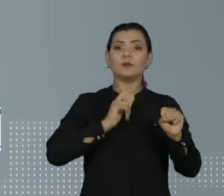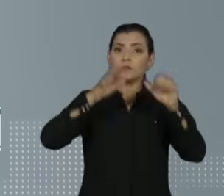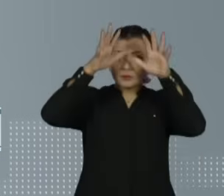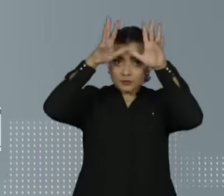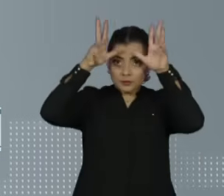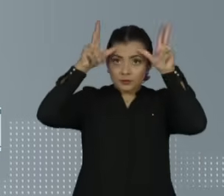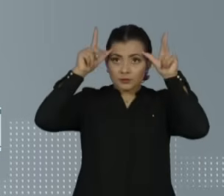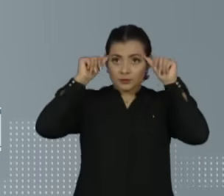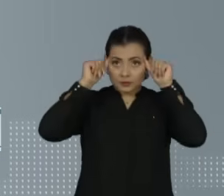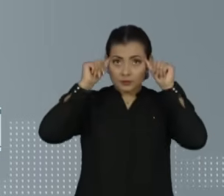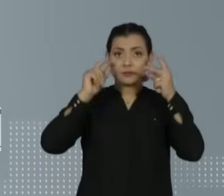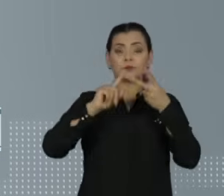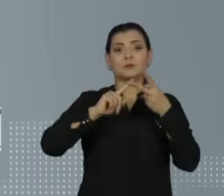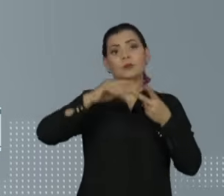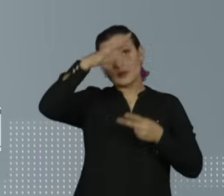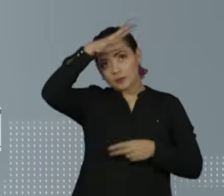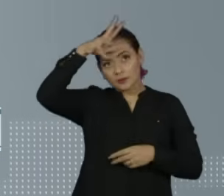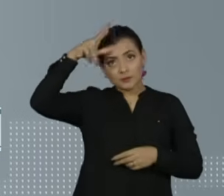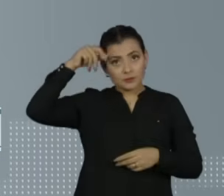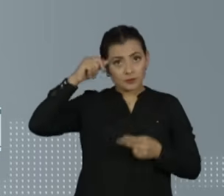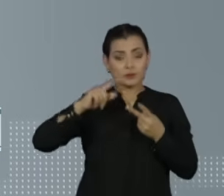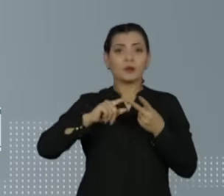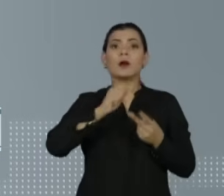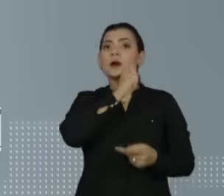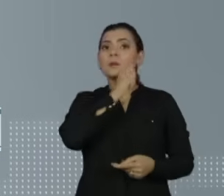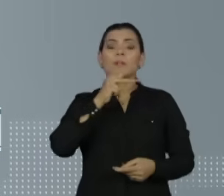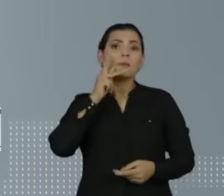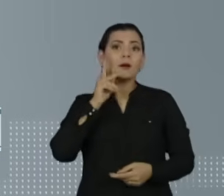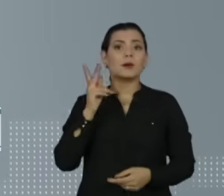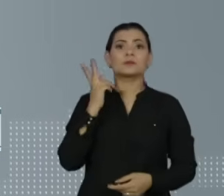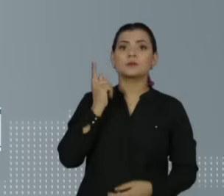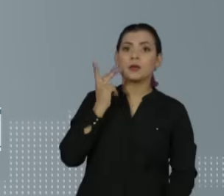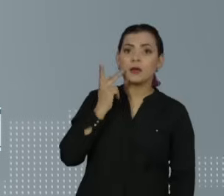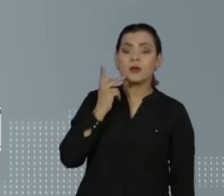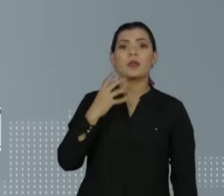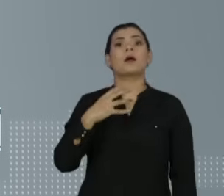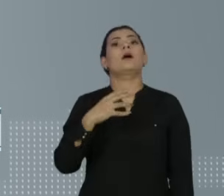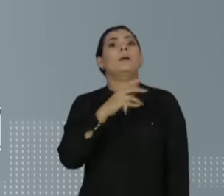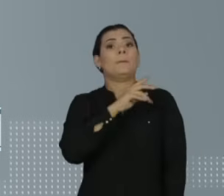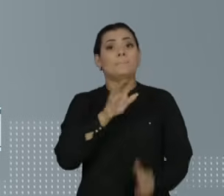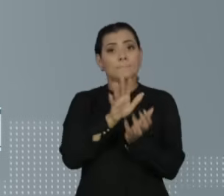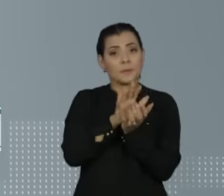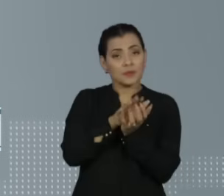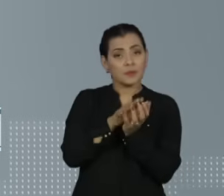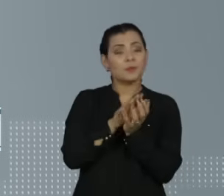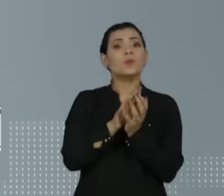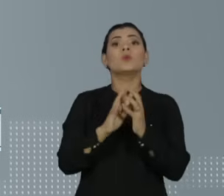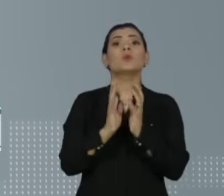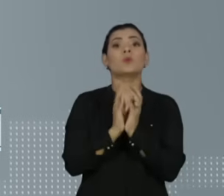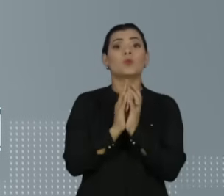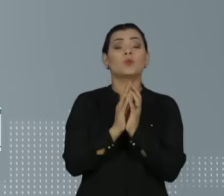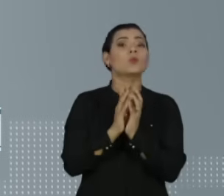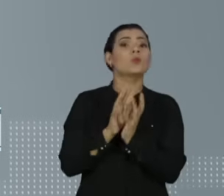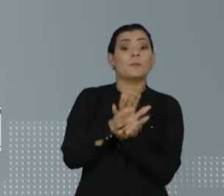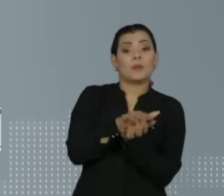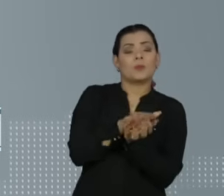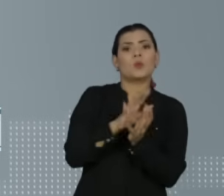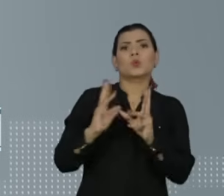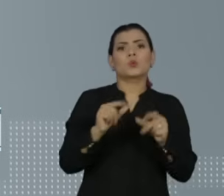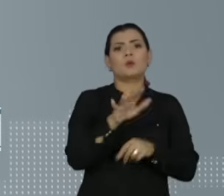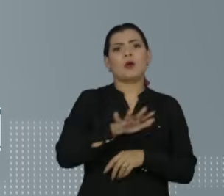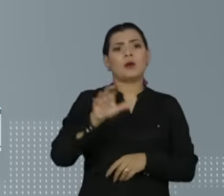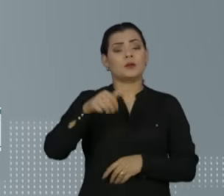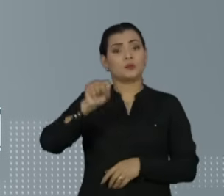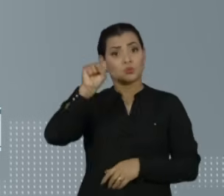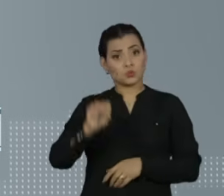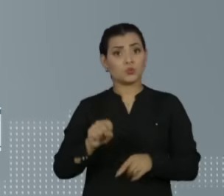mortes: Acre, Amazonas, Amapá, Ceará, Pernambuco e toda a região sul, Paraná, Santa